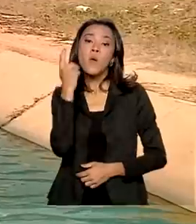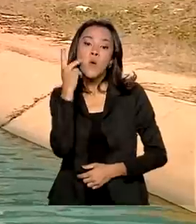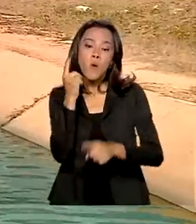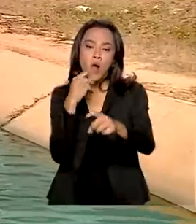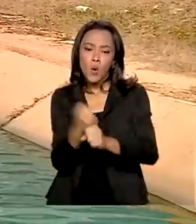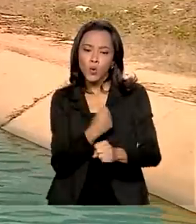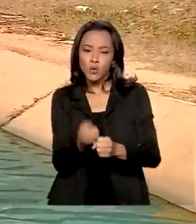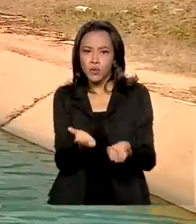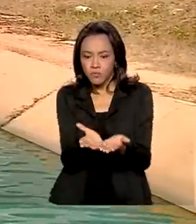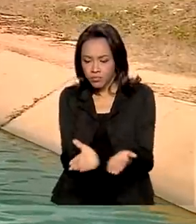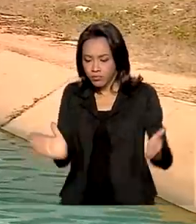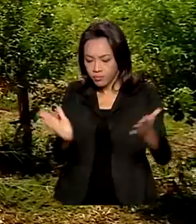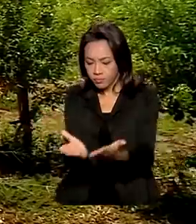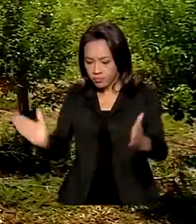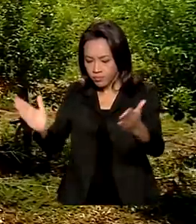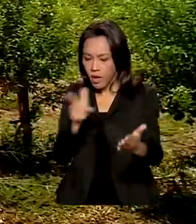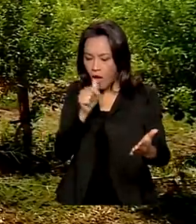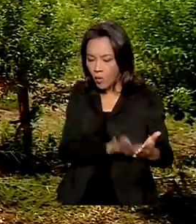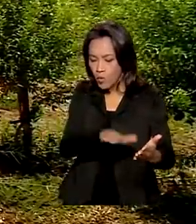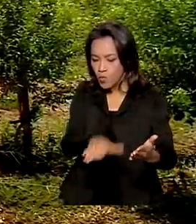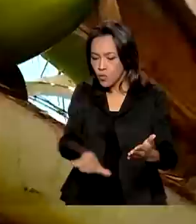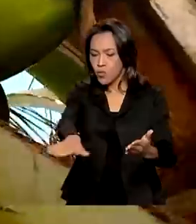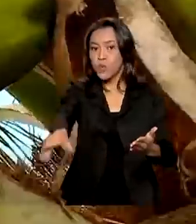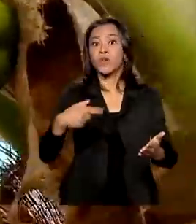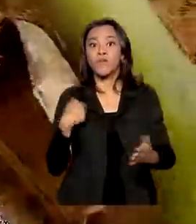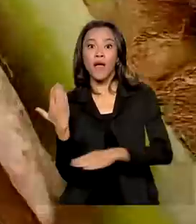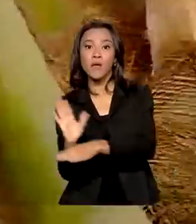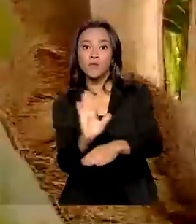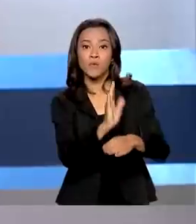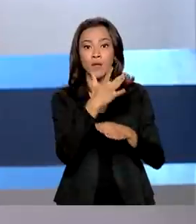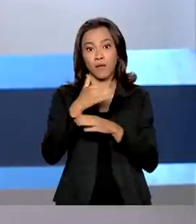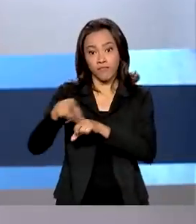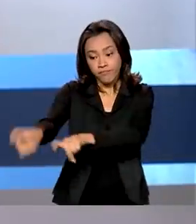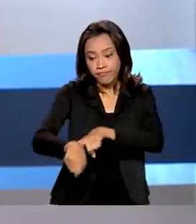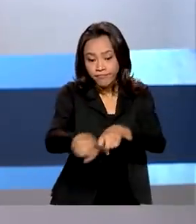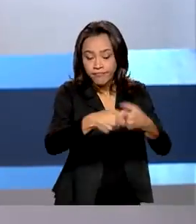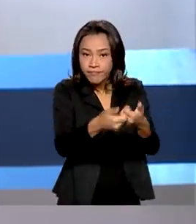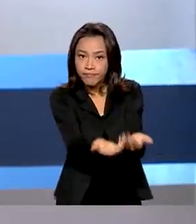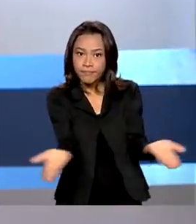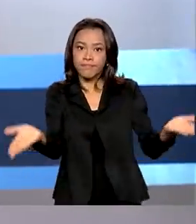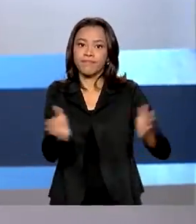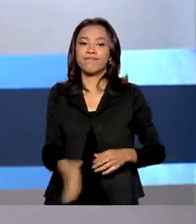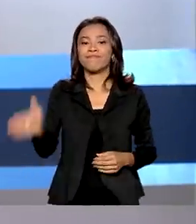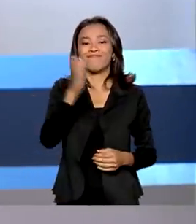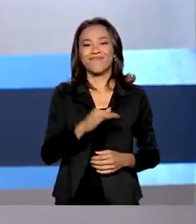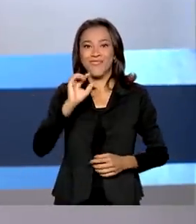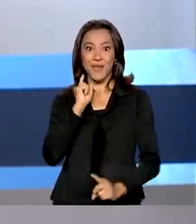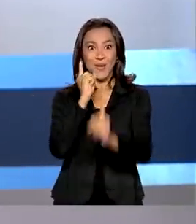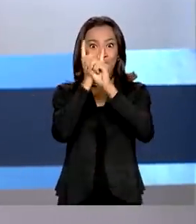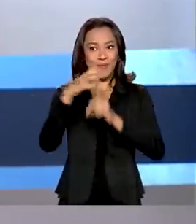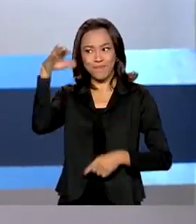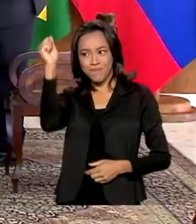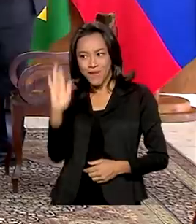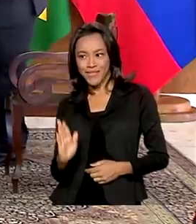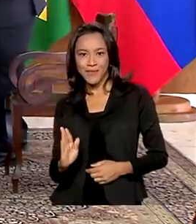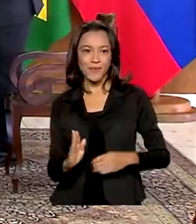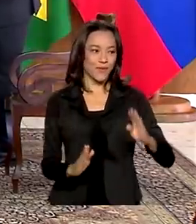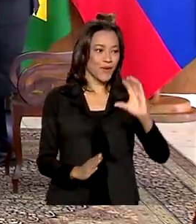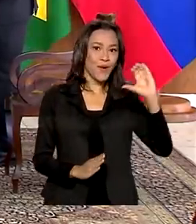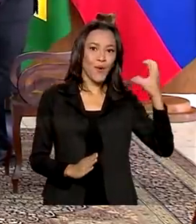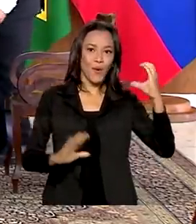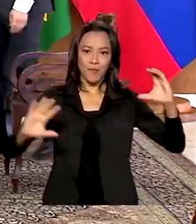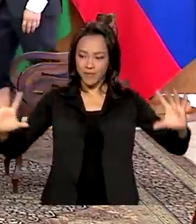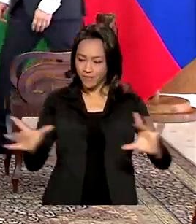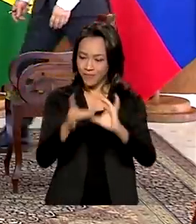de um ramal que vai beneficiar agricultores gerando emprego e renda encontro entre Brasil e Colômbia no